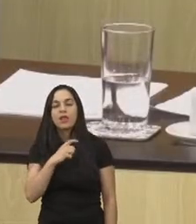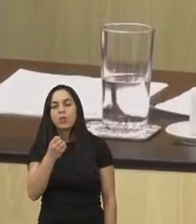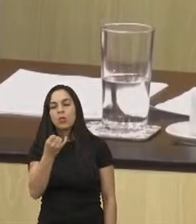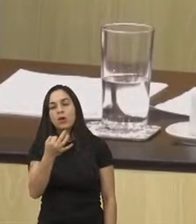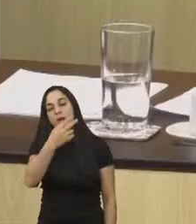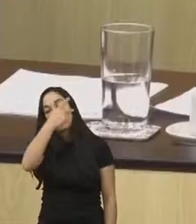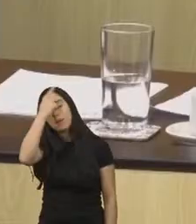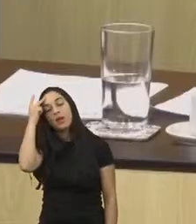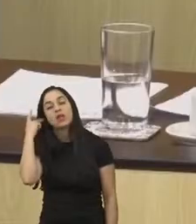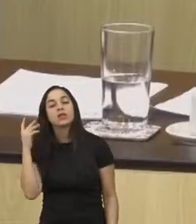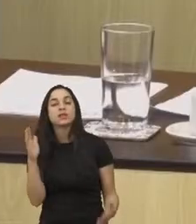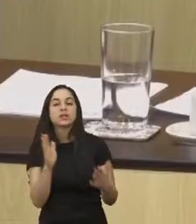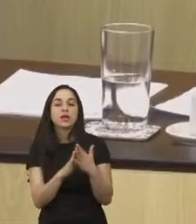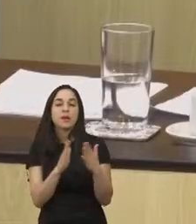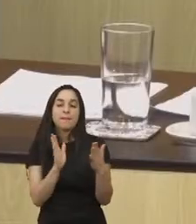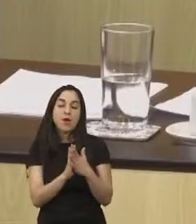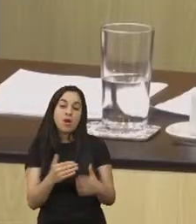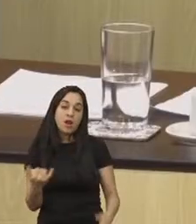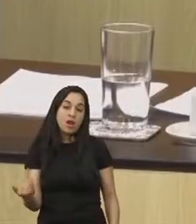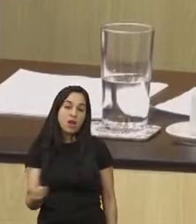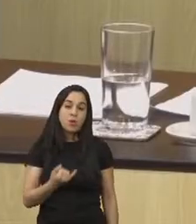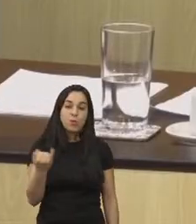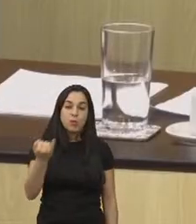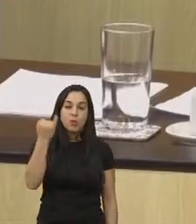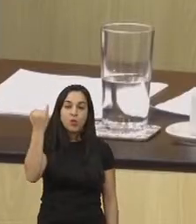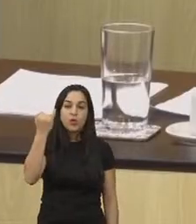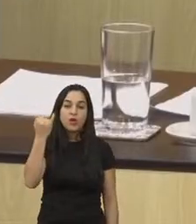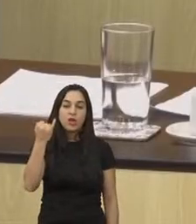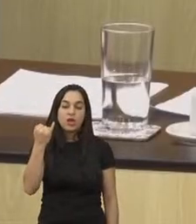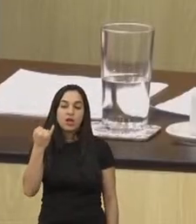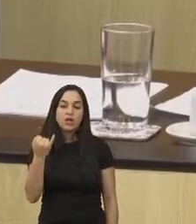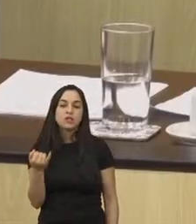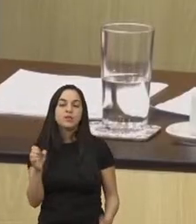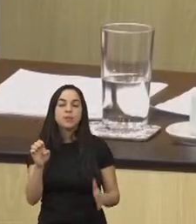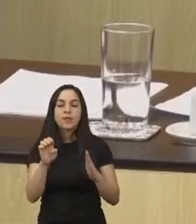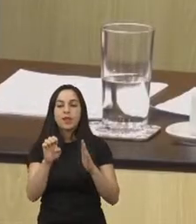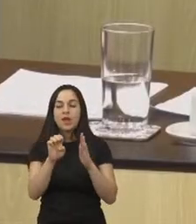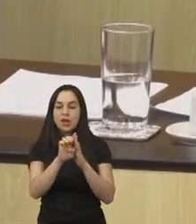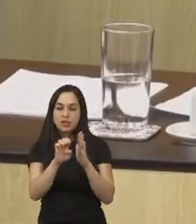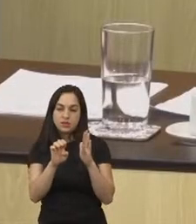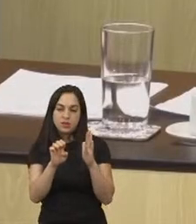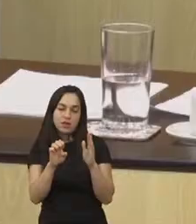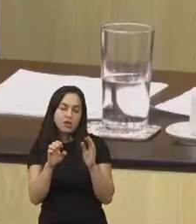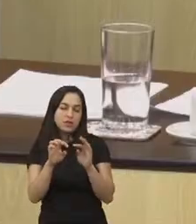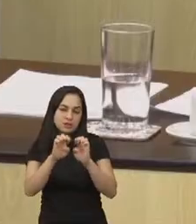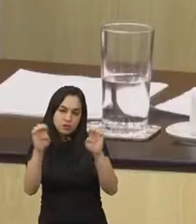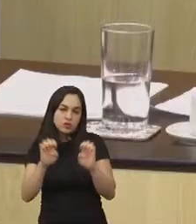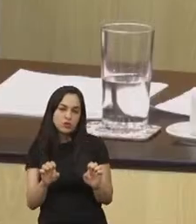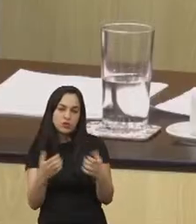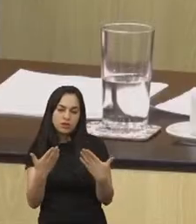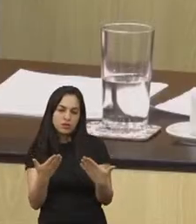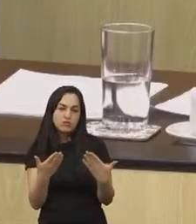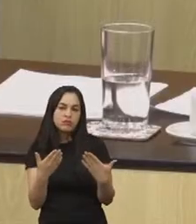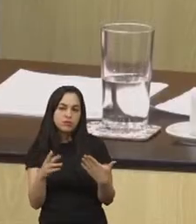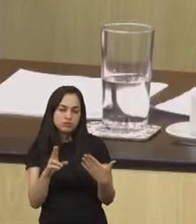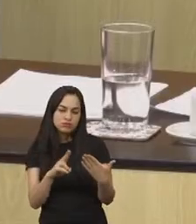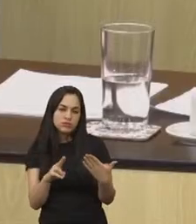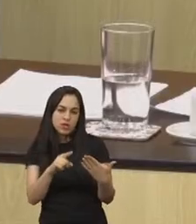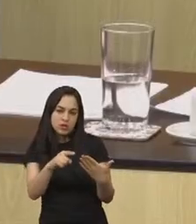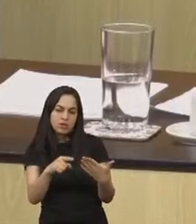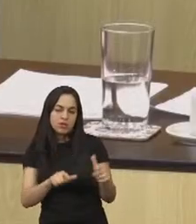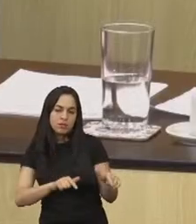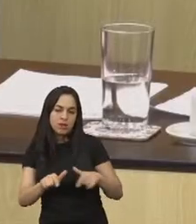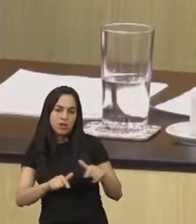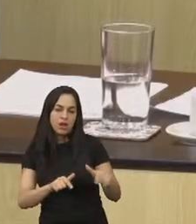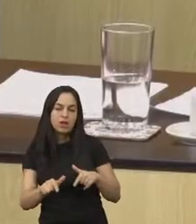moradores, sendo fundamental o fortalecimento da estrutura de serviços públicos prestados pela